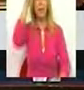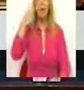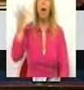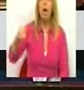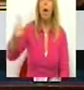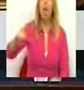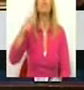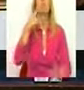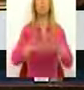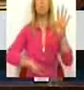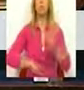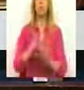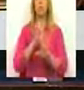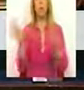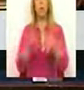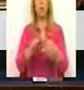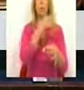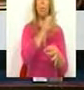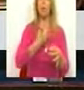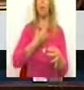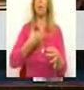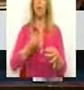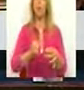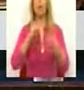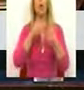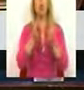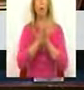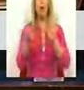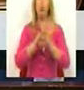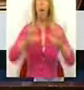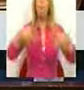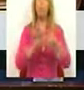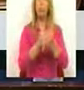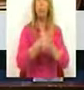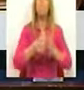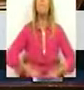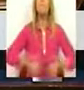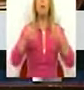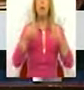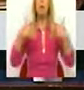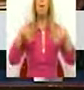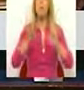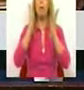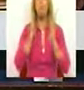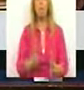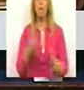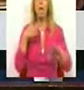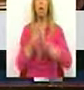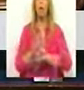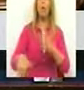coligação PSD-CDS. Todas as leis podem ser melhoradas, mas isso tem de ser feito com propostas